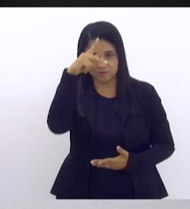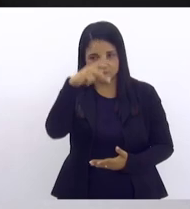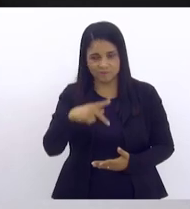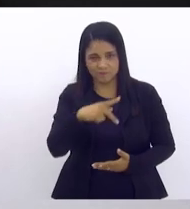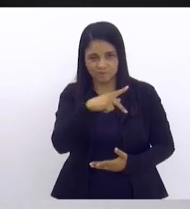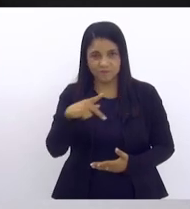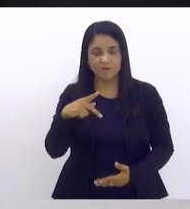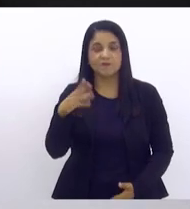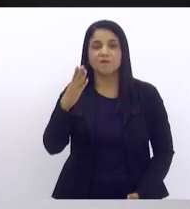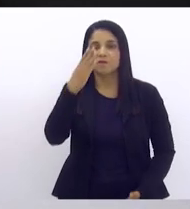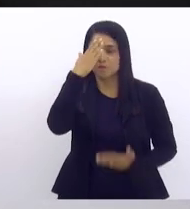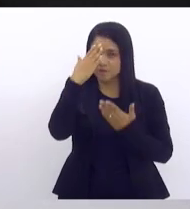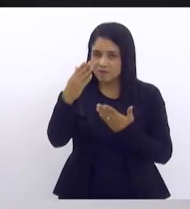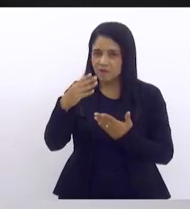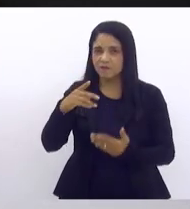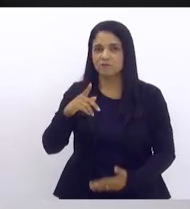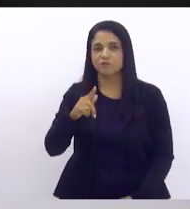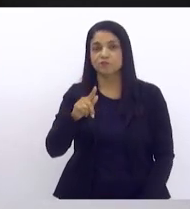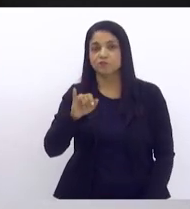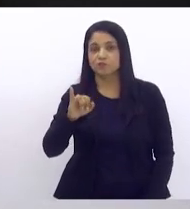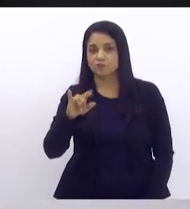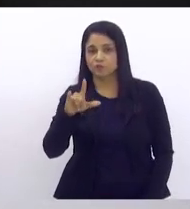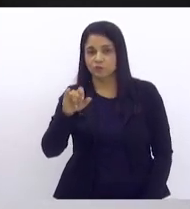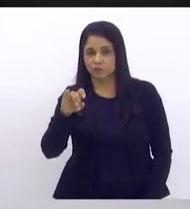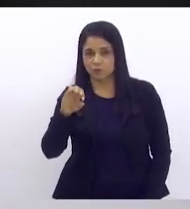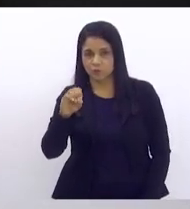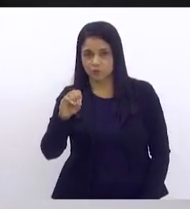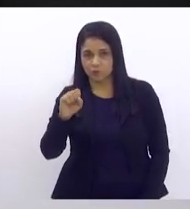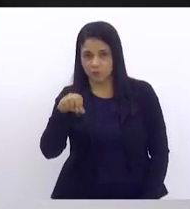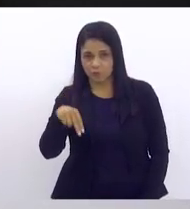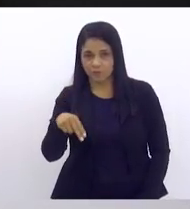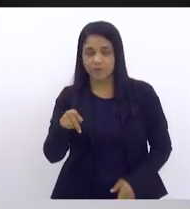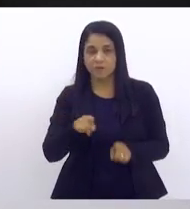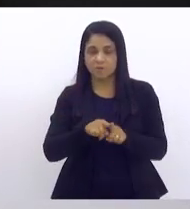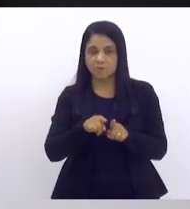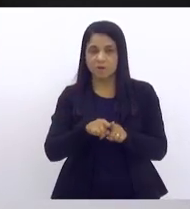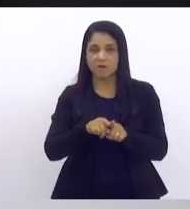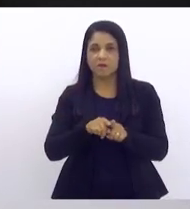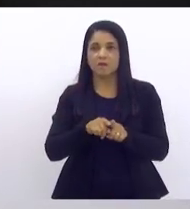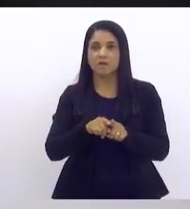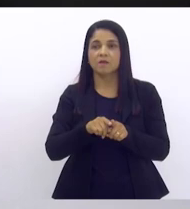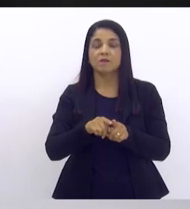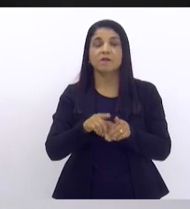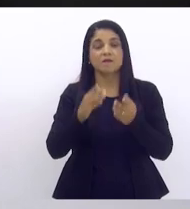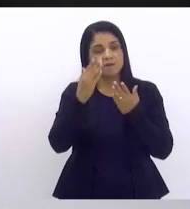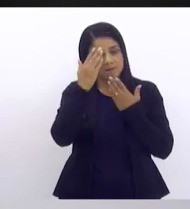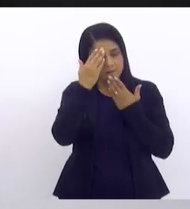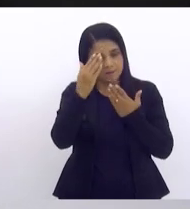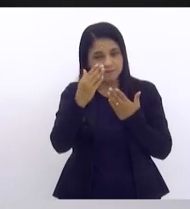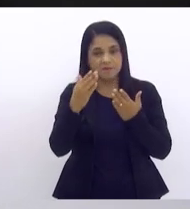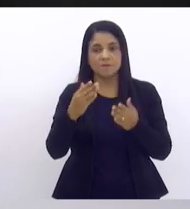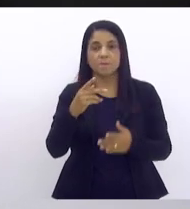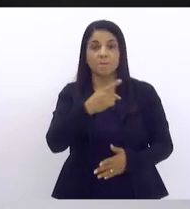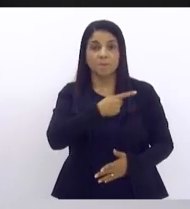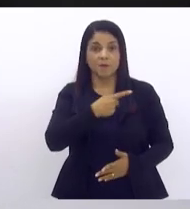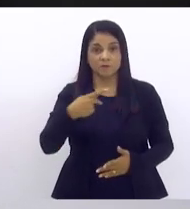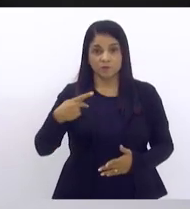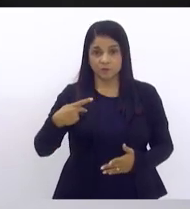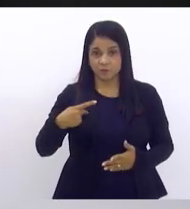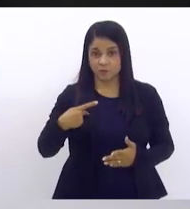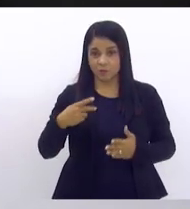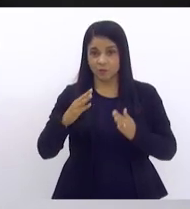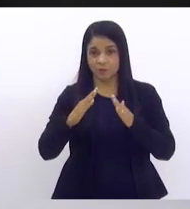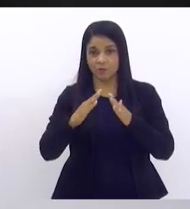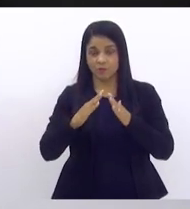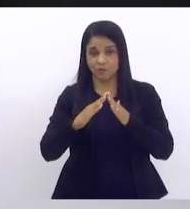presença aqui conosco. De maneira especial, eu queria agradecer também, minha gente, o pastor Marcos, que está aqui da igreja